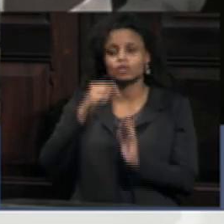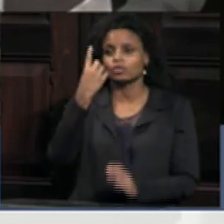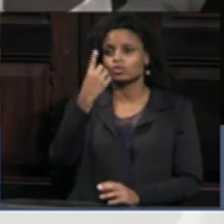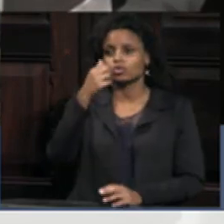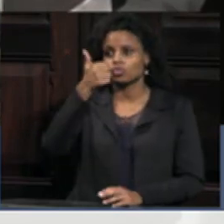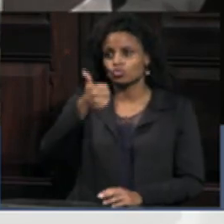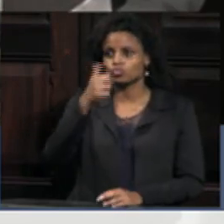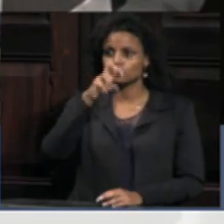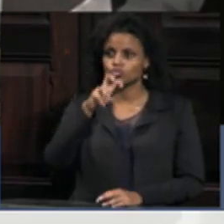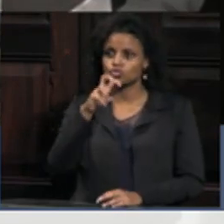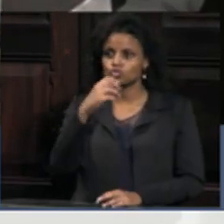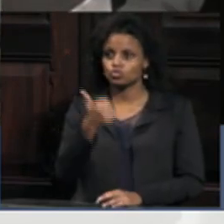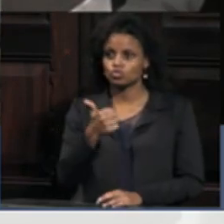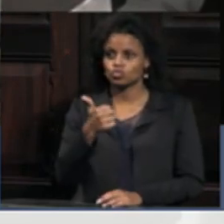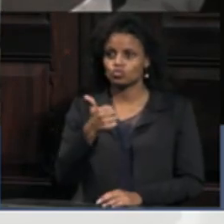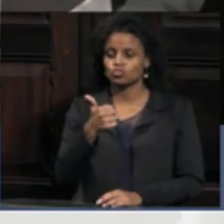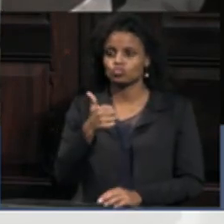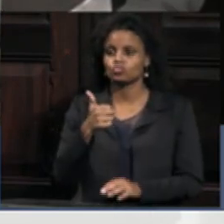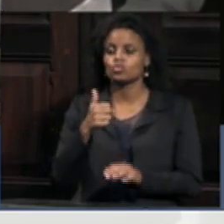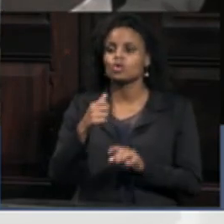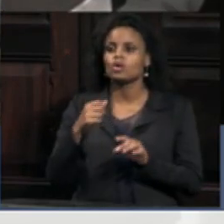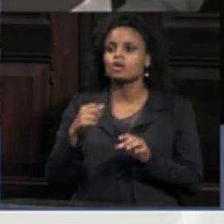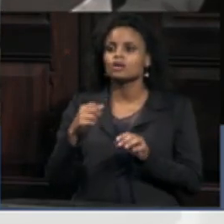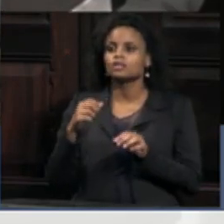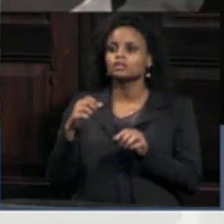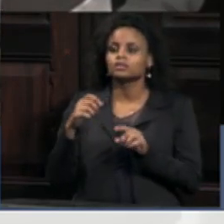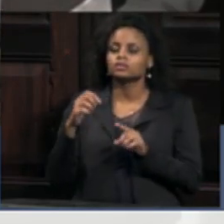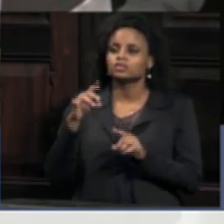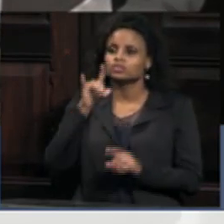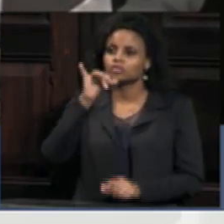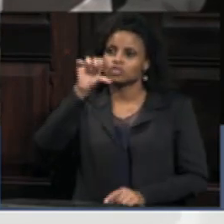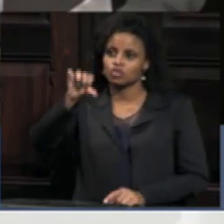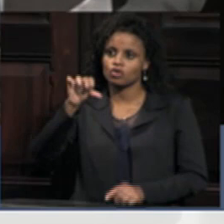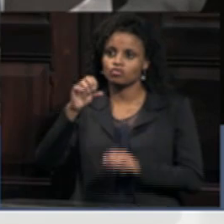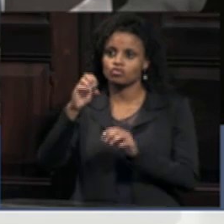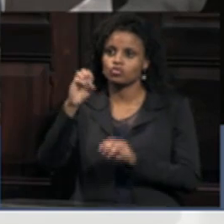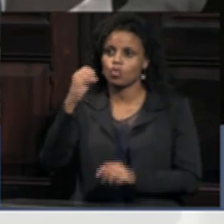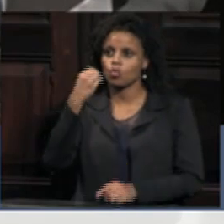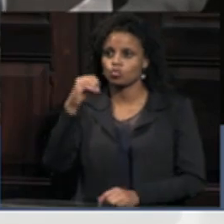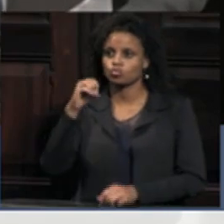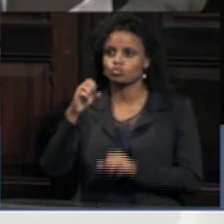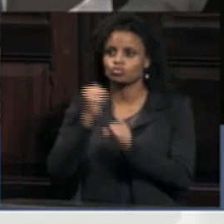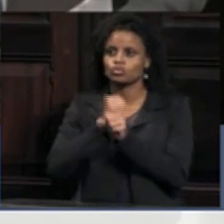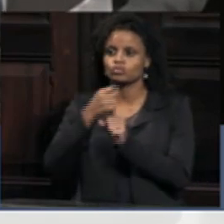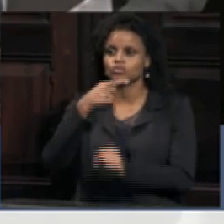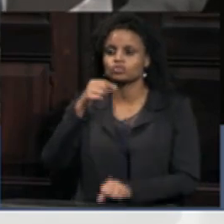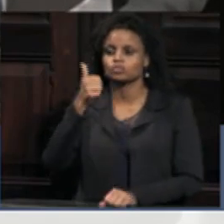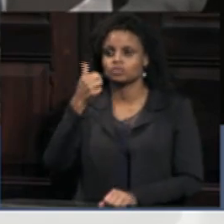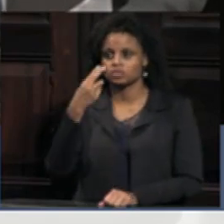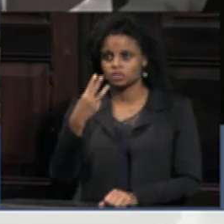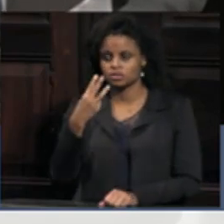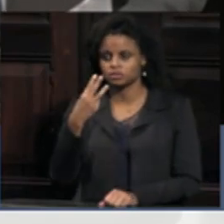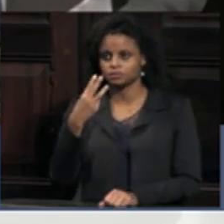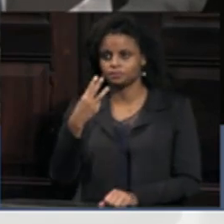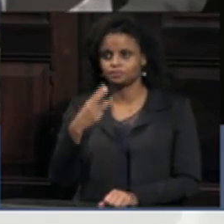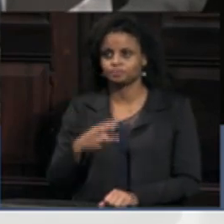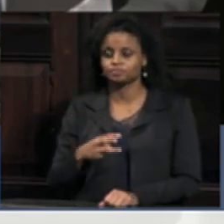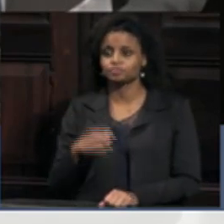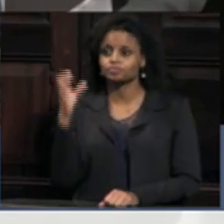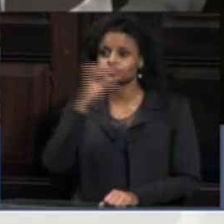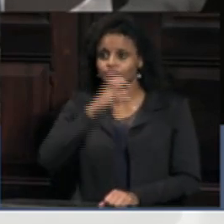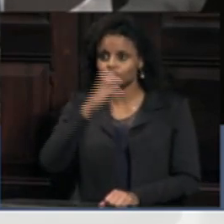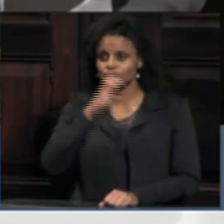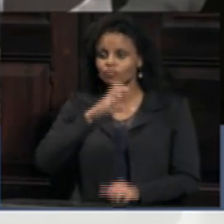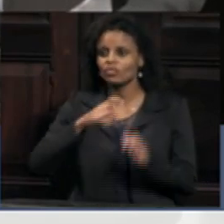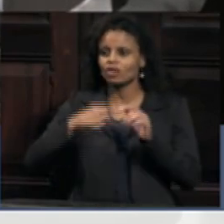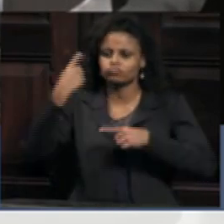151, de 9 de outubro de 2013. Em discussão única, em regime de urgência, em